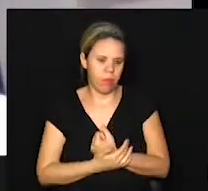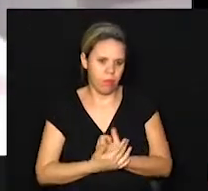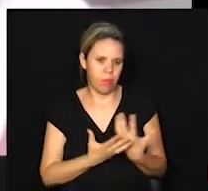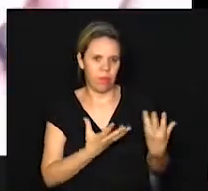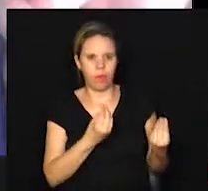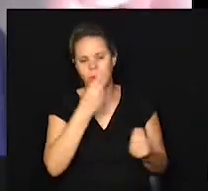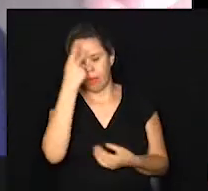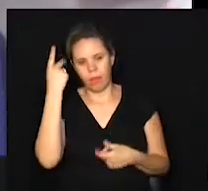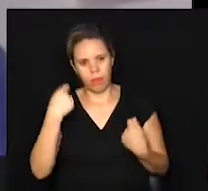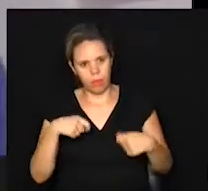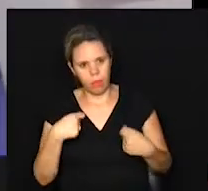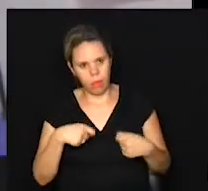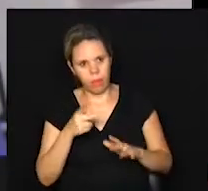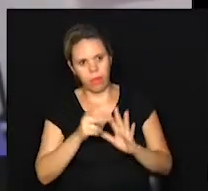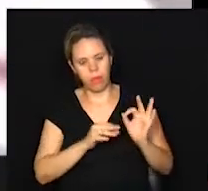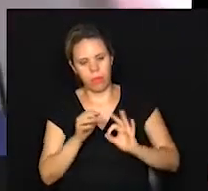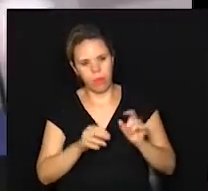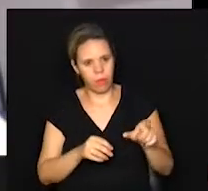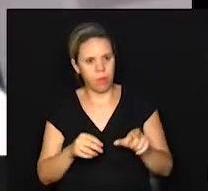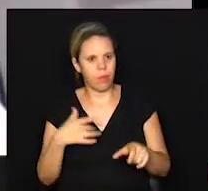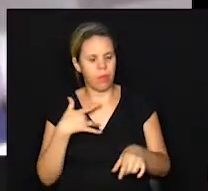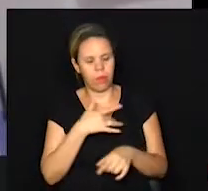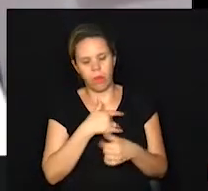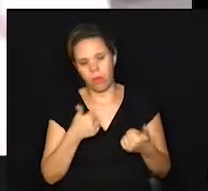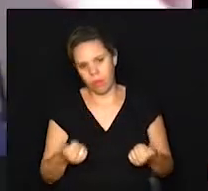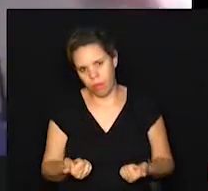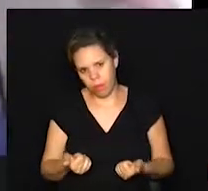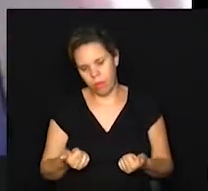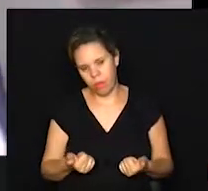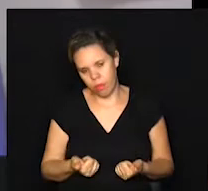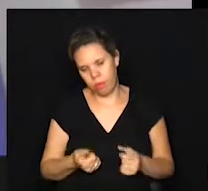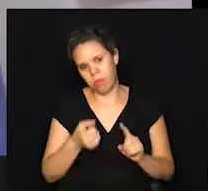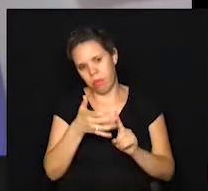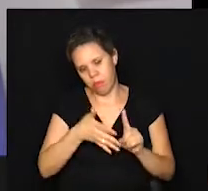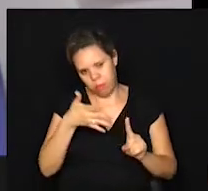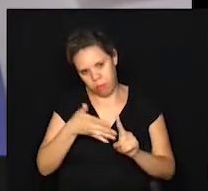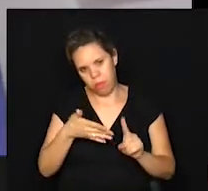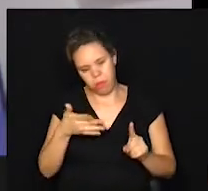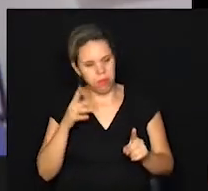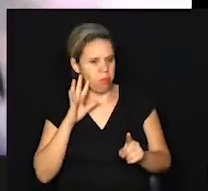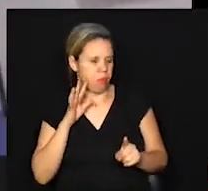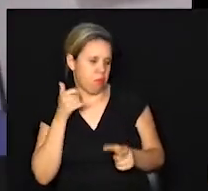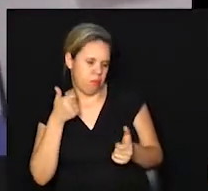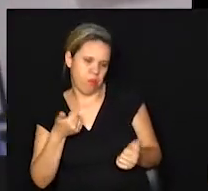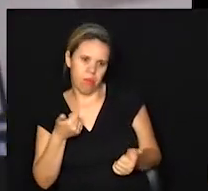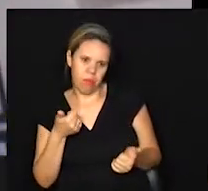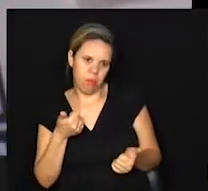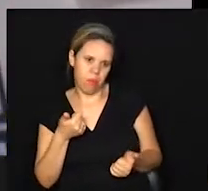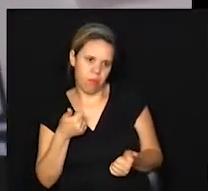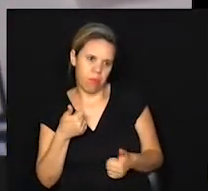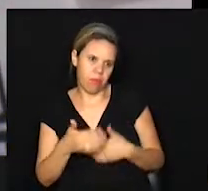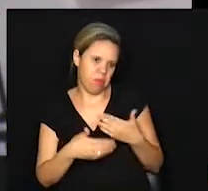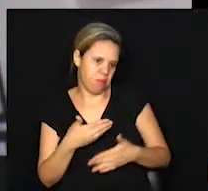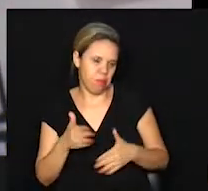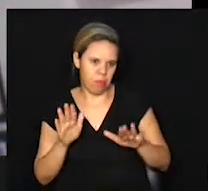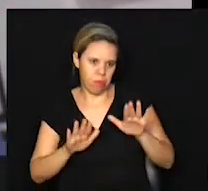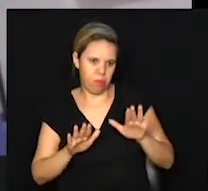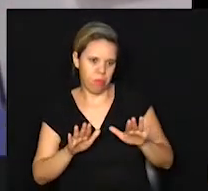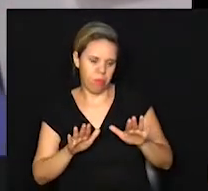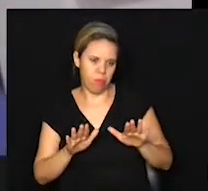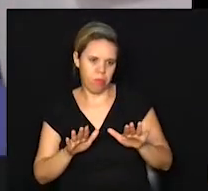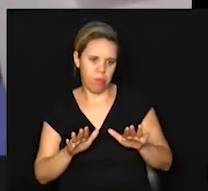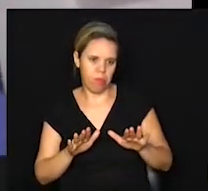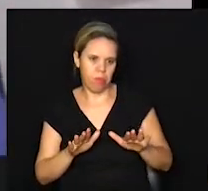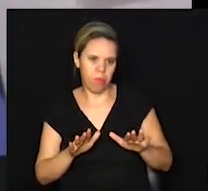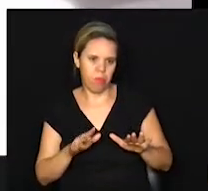pessoas precisavam no plano de saúde, enfim, um discurso que até é razoável, se nós olharmos do que vem acontecendo, mas